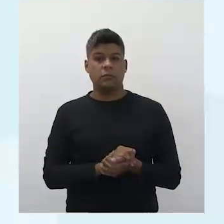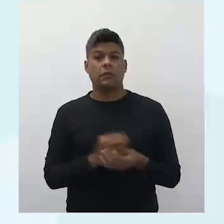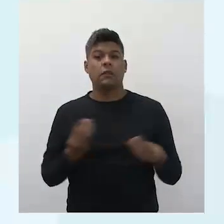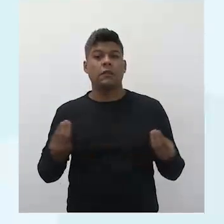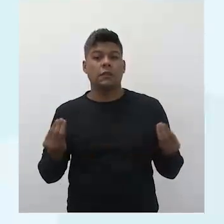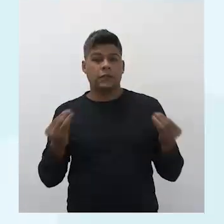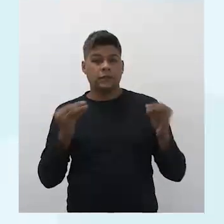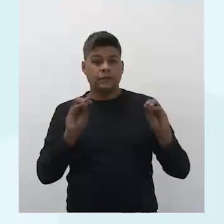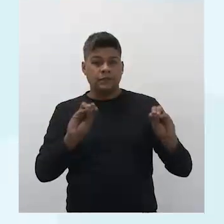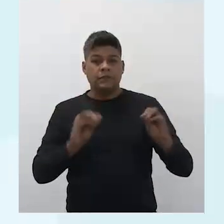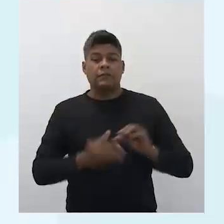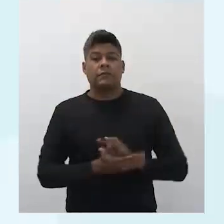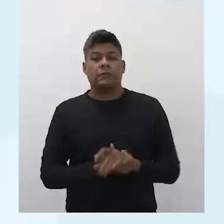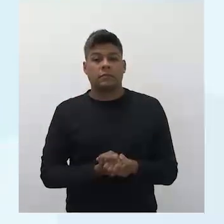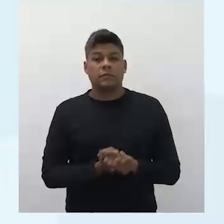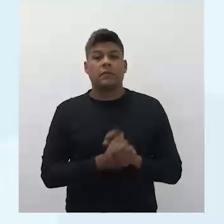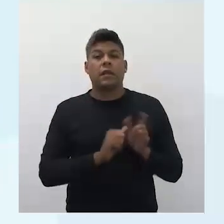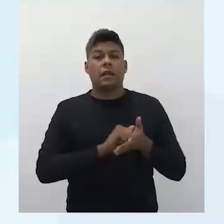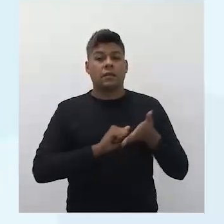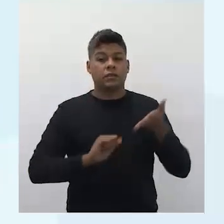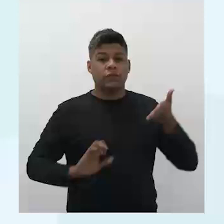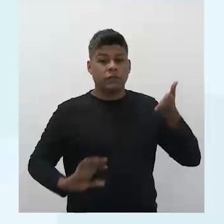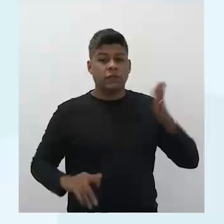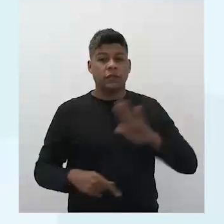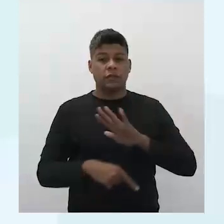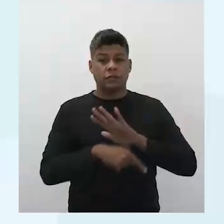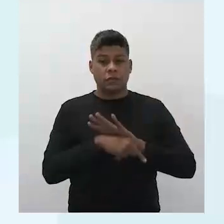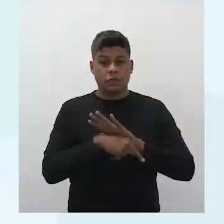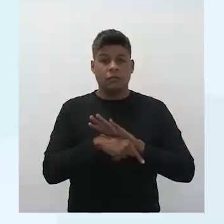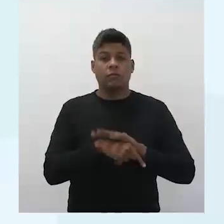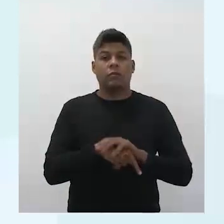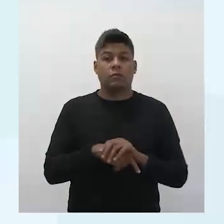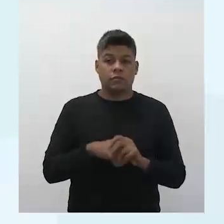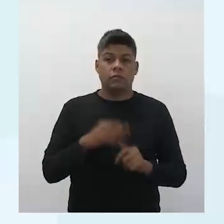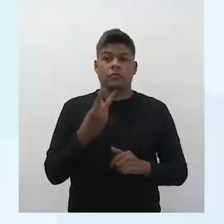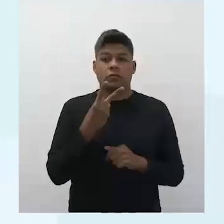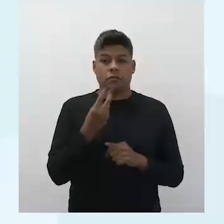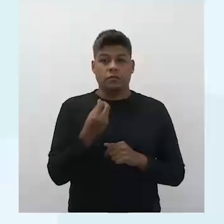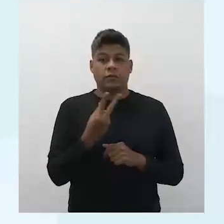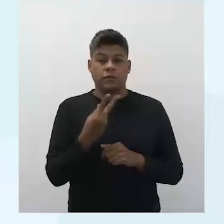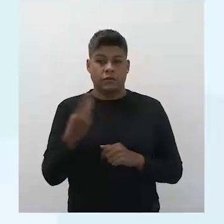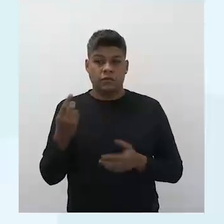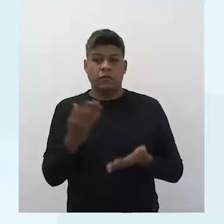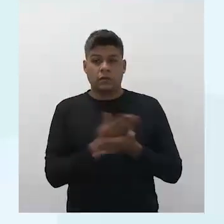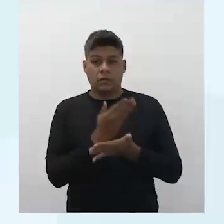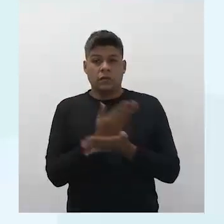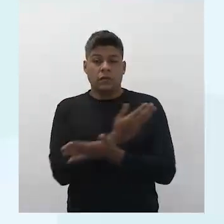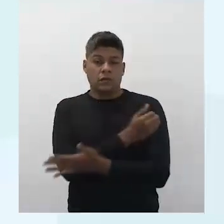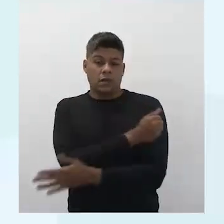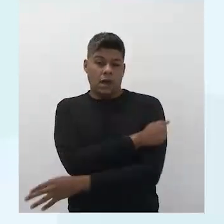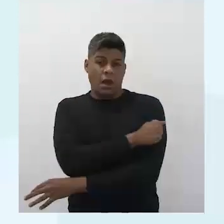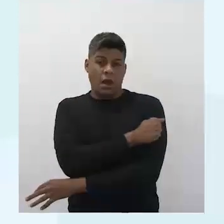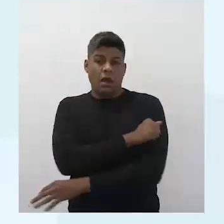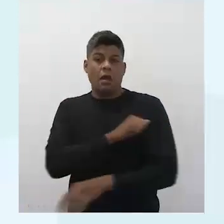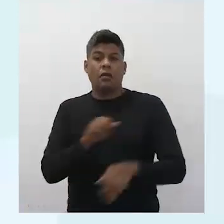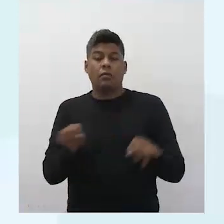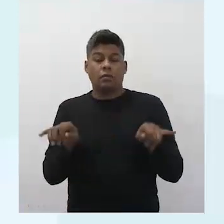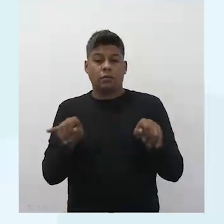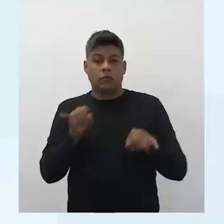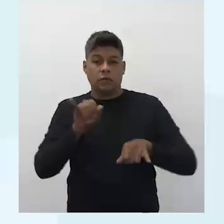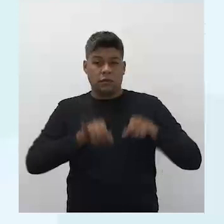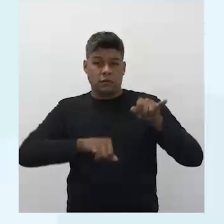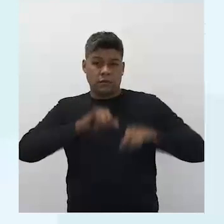vocês aí na tela essa atividade que é do currículo em ação, 2021, caderno do aluno, e de química, a primeira